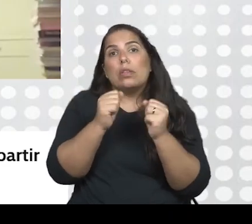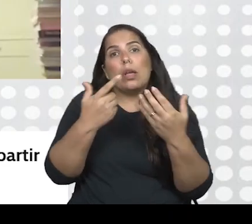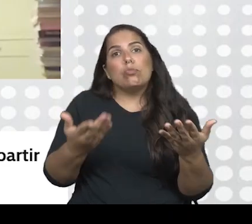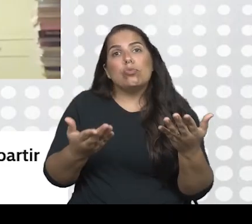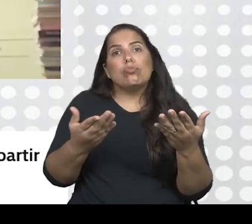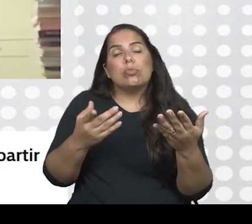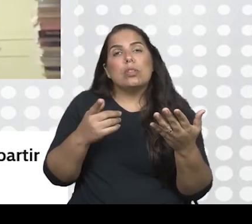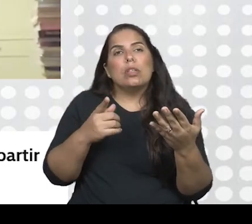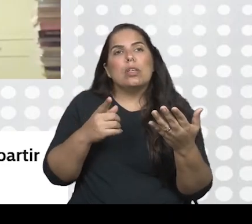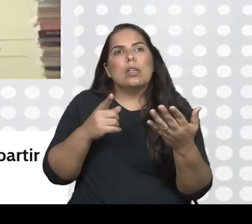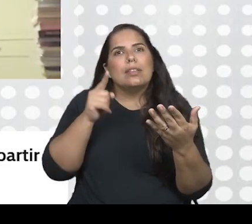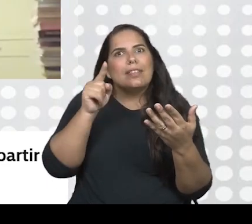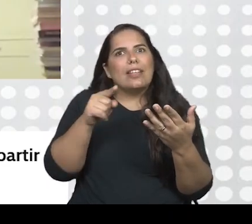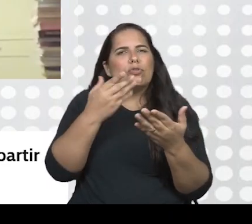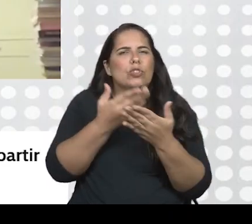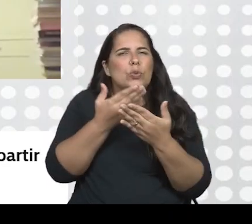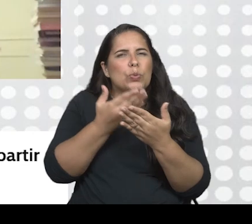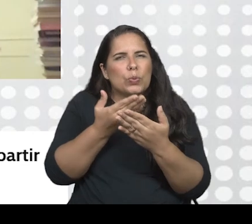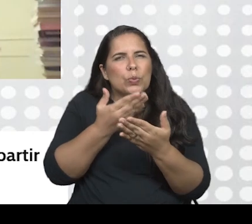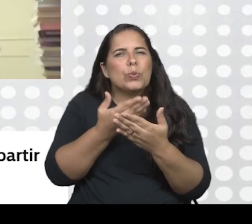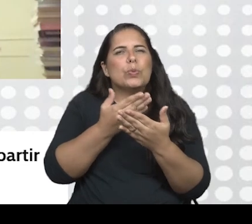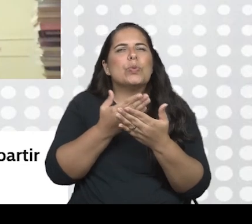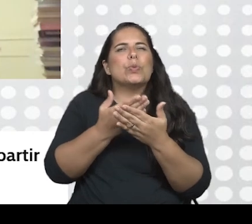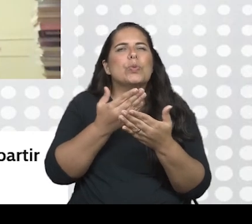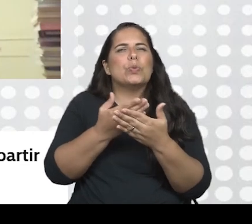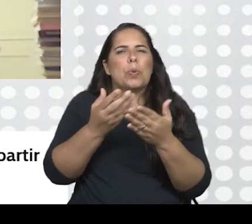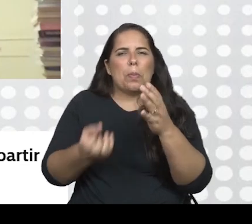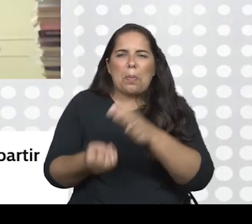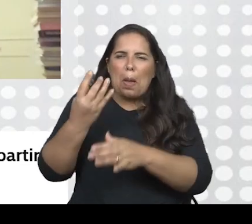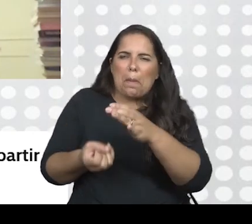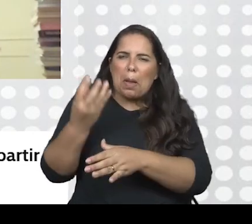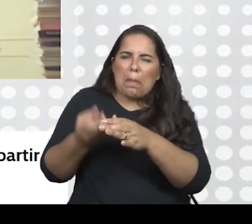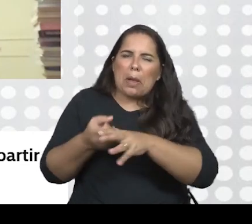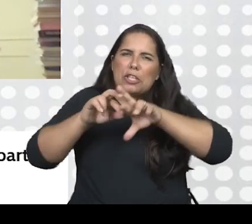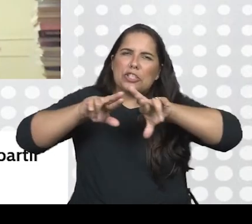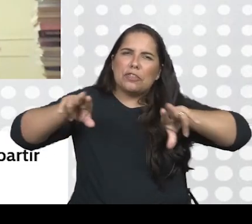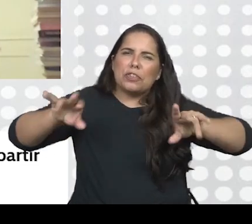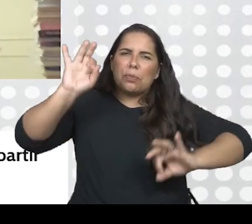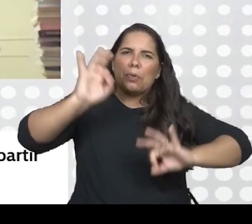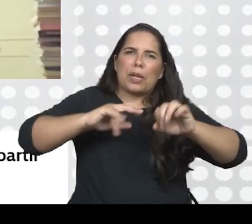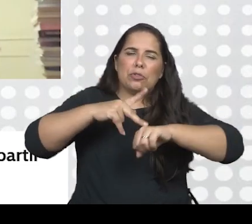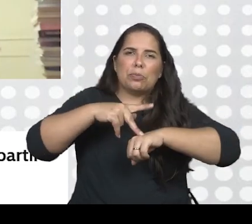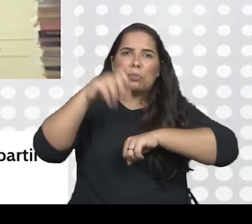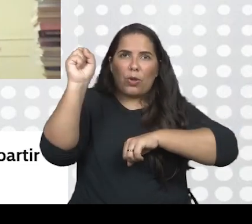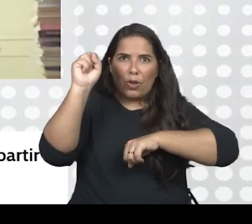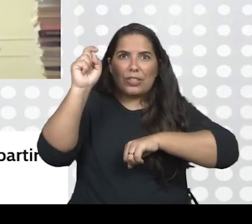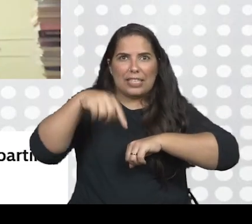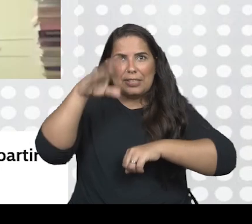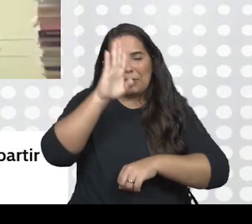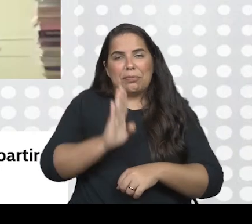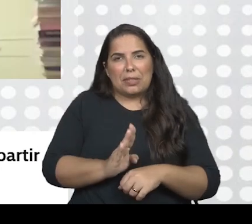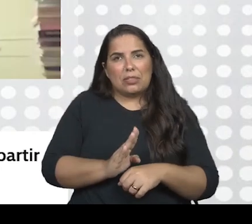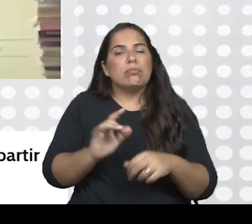a partir de estudos da vasta produção nos diferentes programas de pós-graduação do nosso